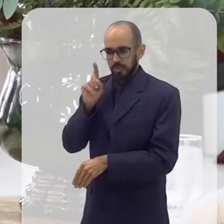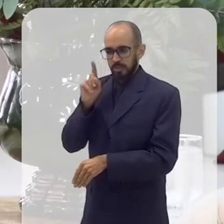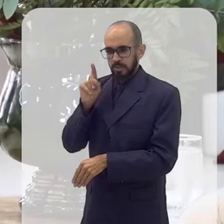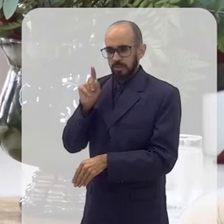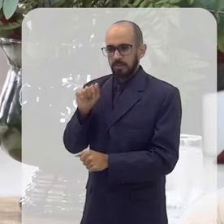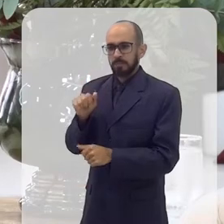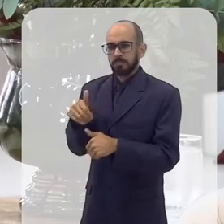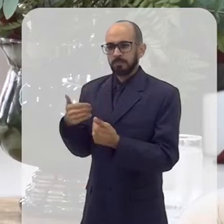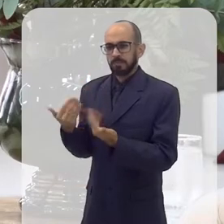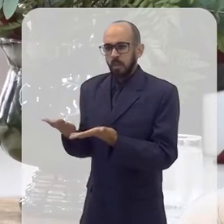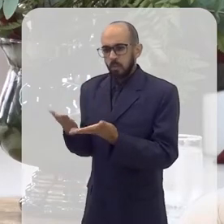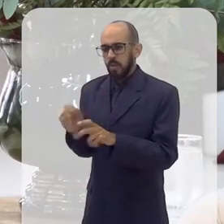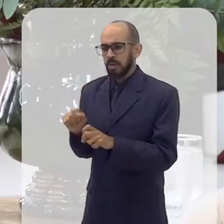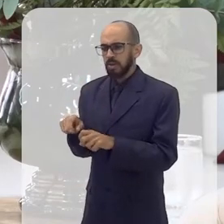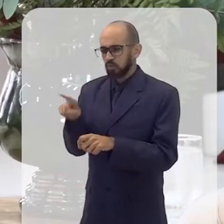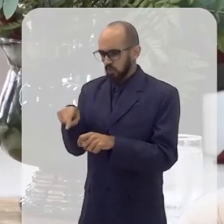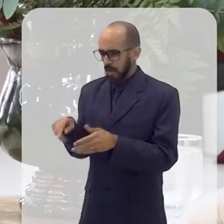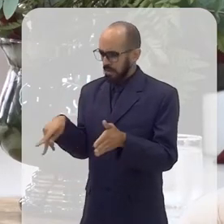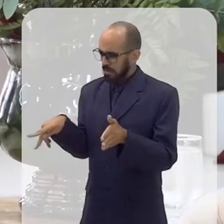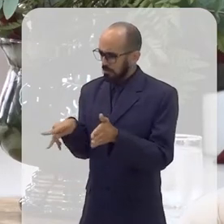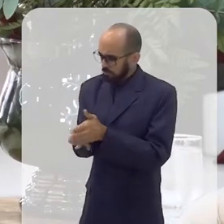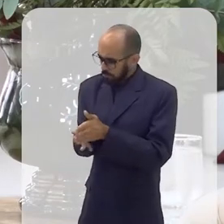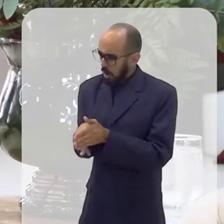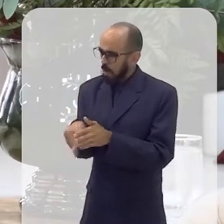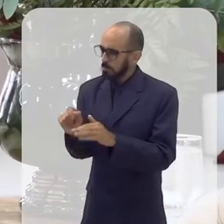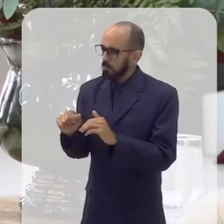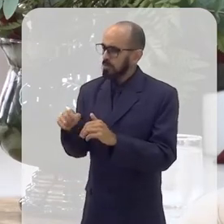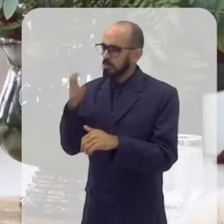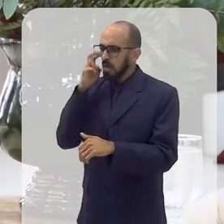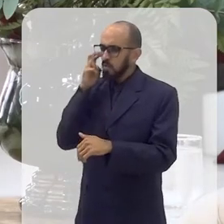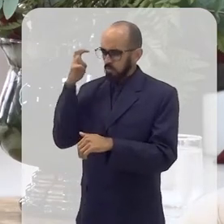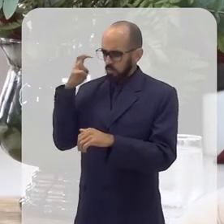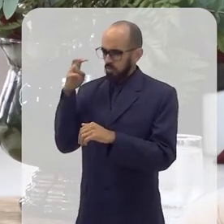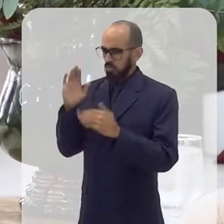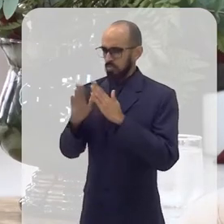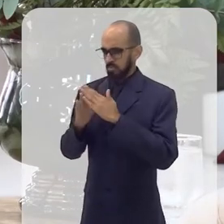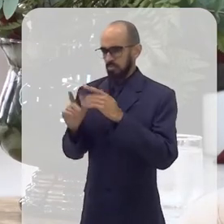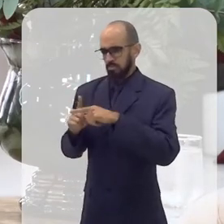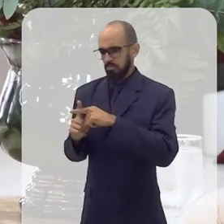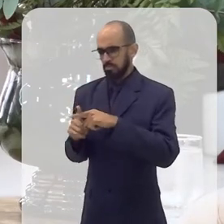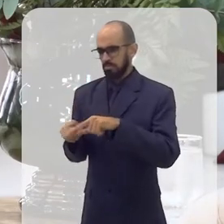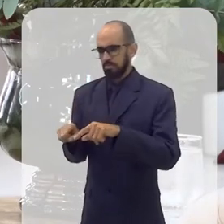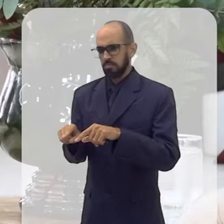parte dos sacramentos da igreja,